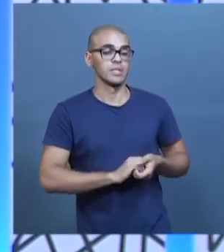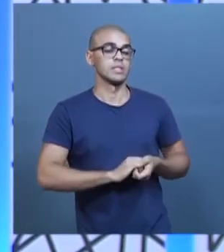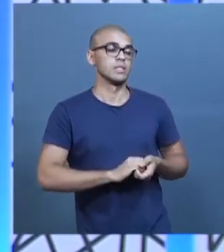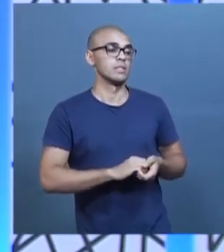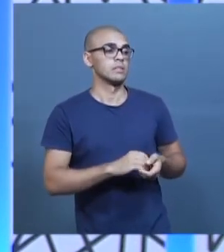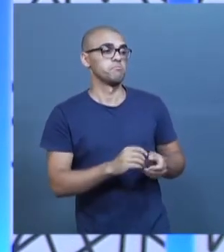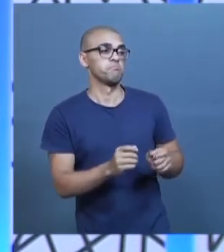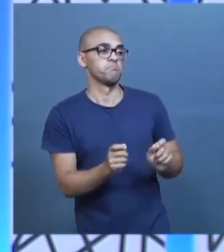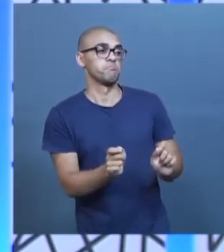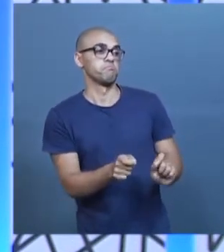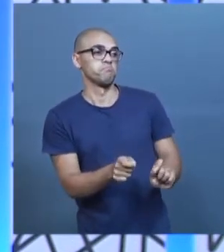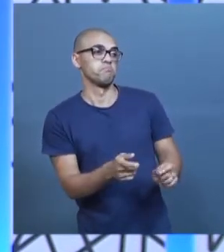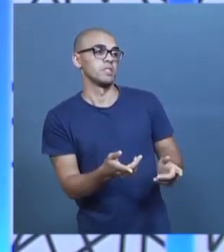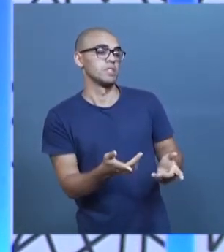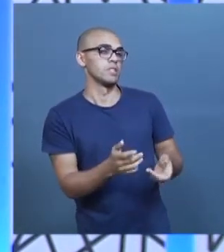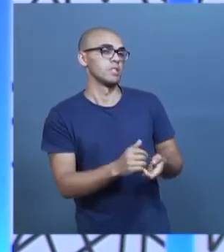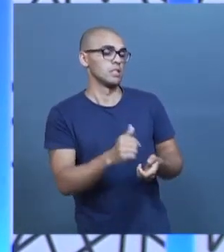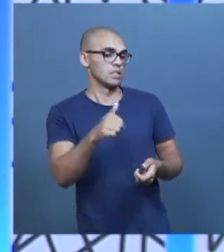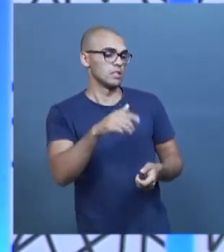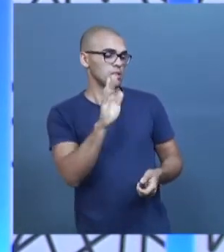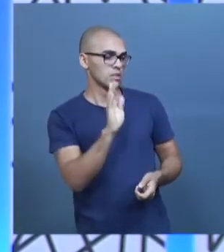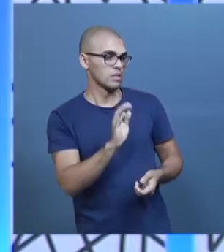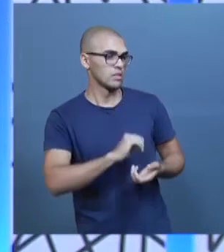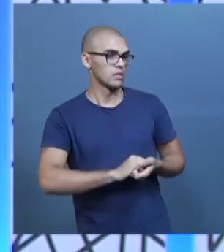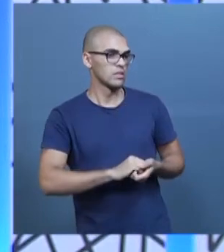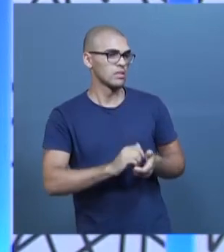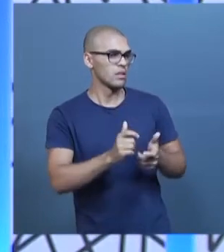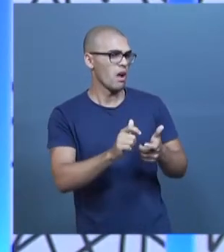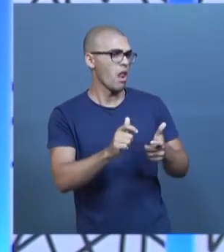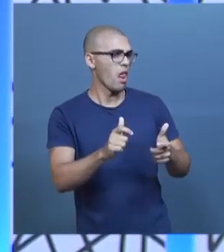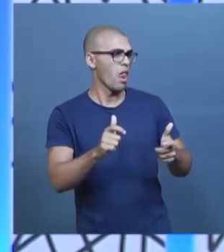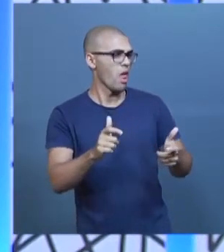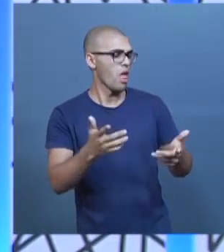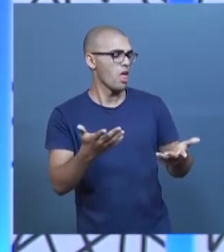talvez no Brasil, talvez em grande medida,